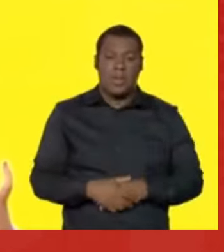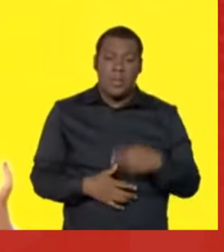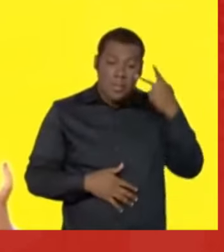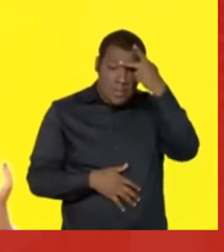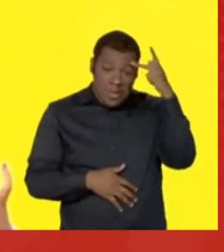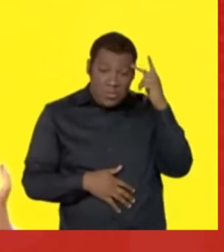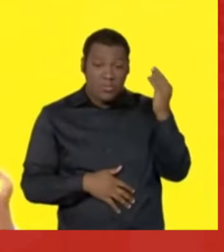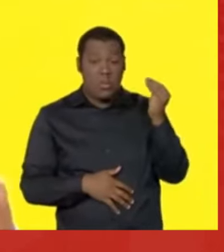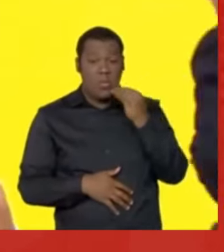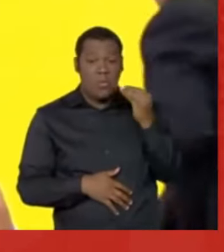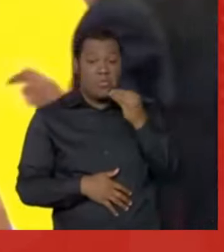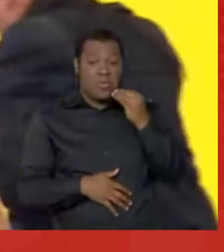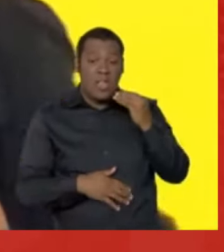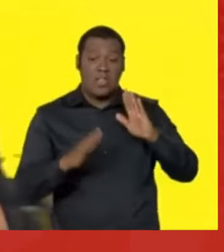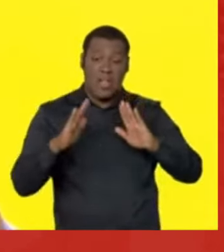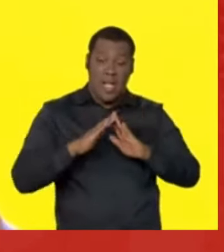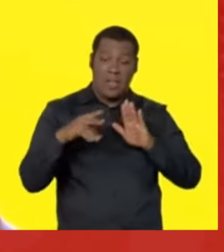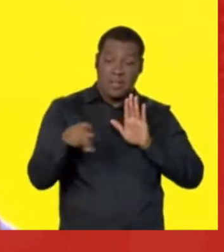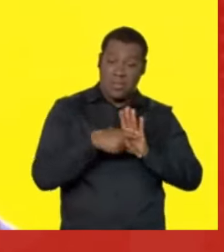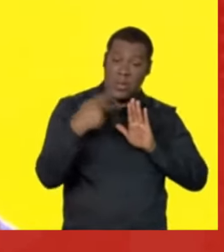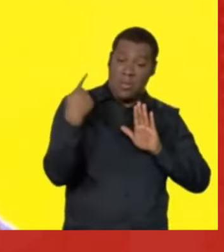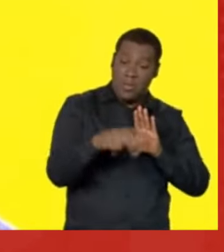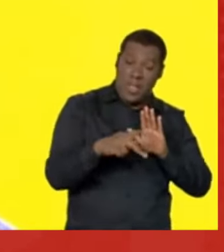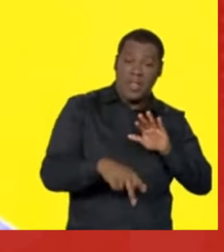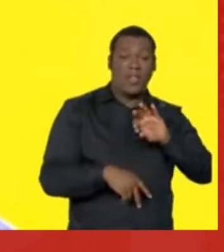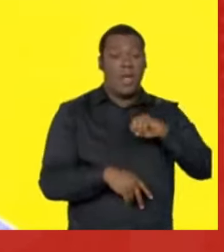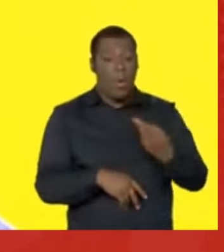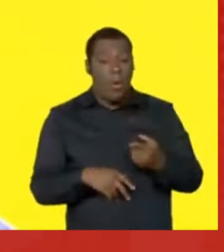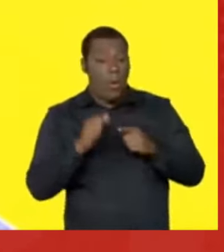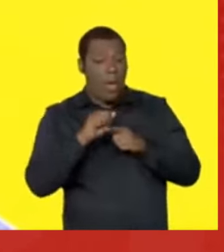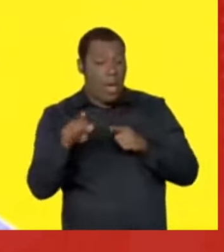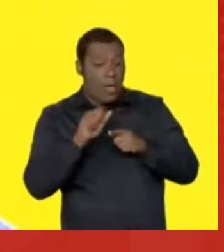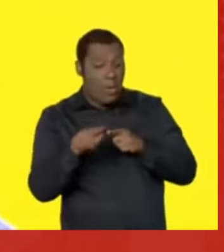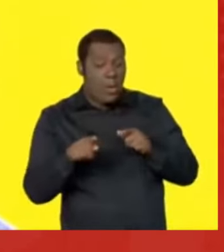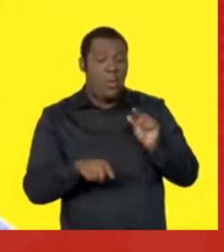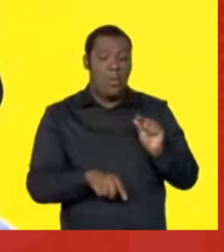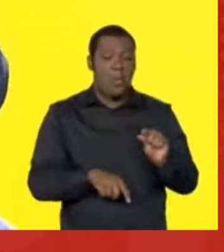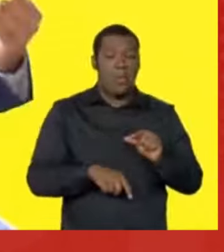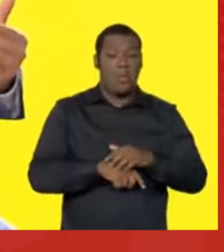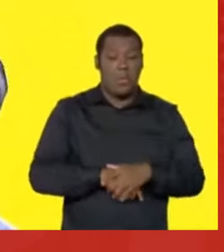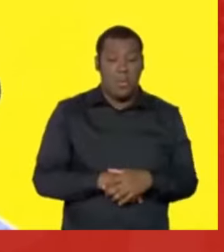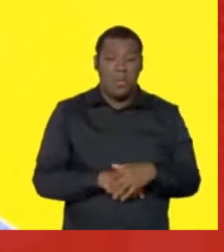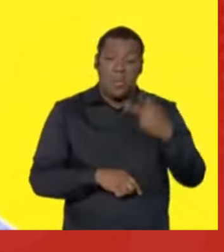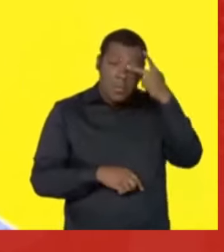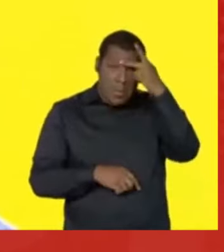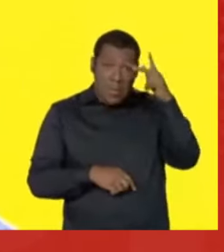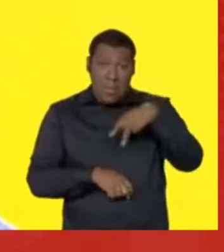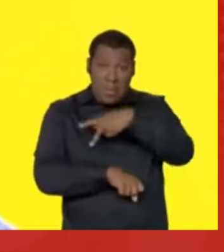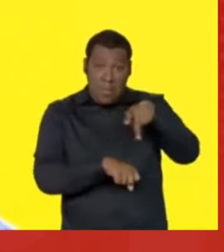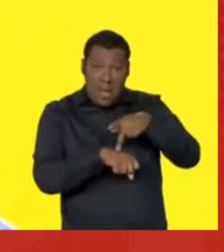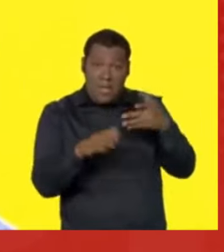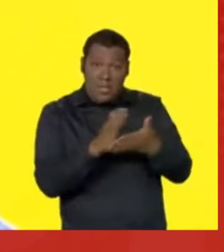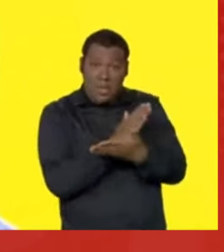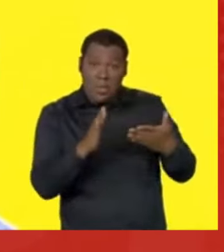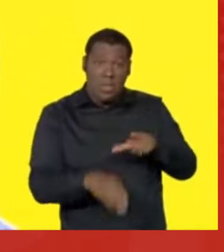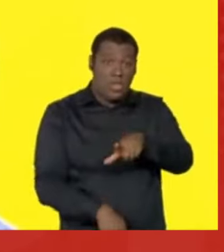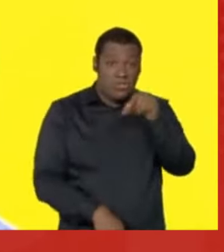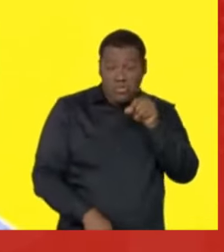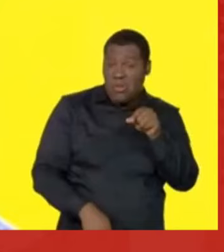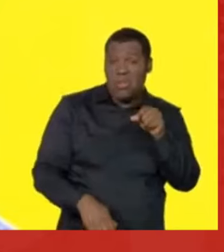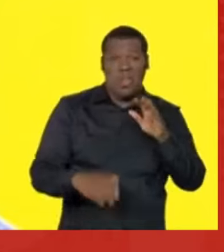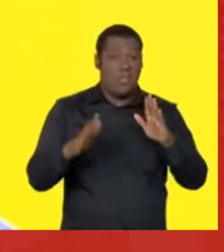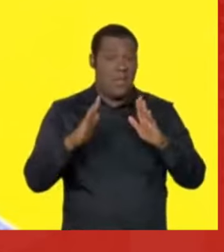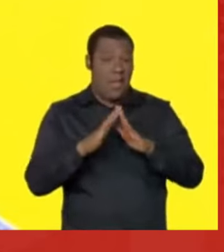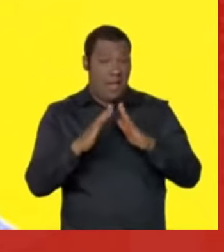casa própria para as pessoas ou aluguel barato. Tem países que optaram pela casa própria, tem outros que optaram pelo aluguel